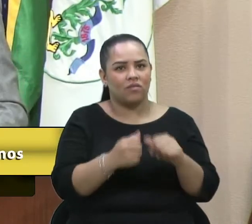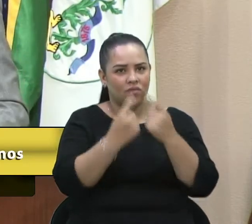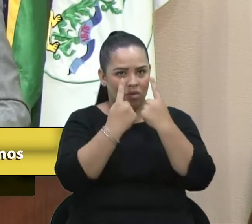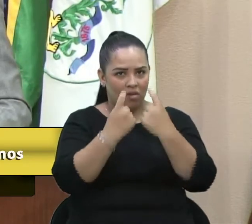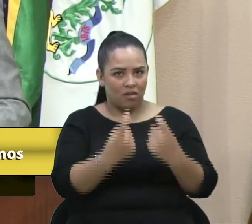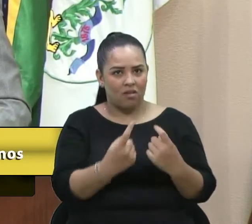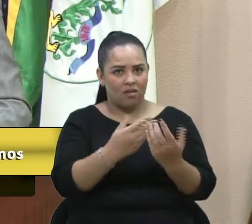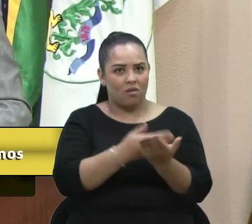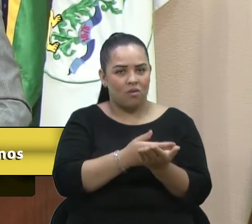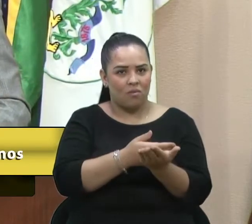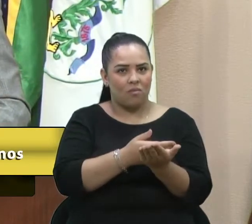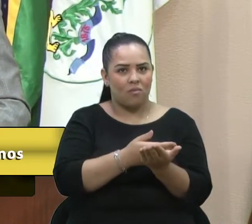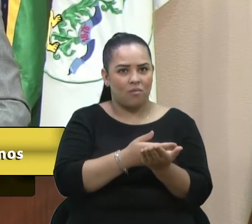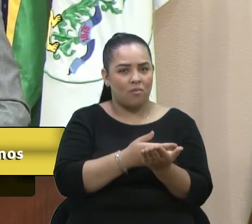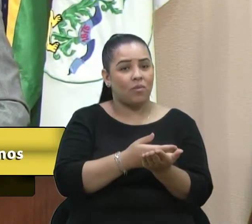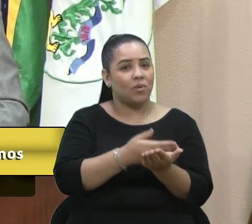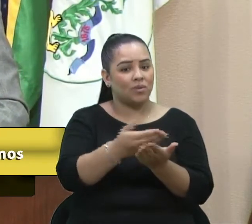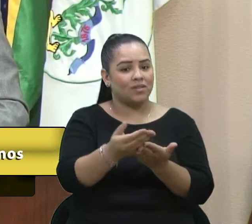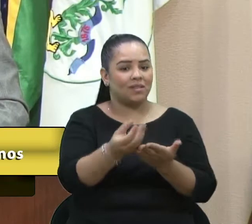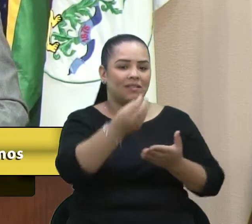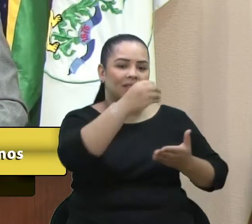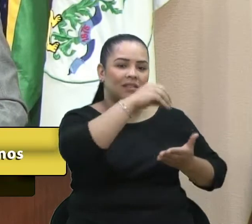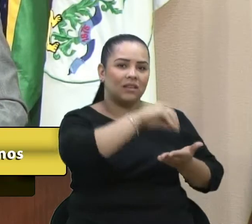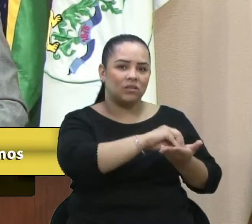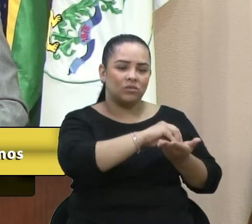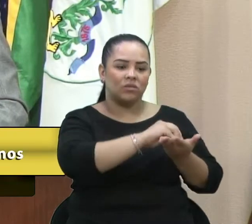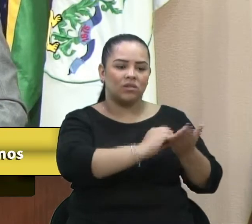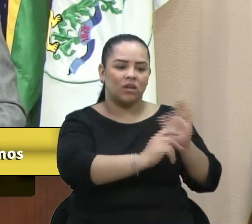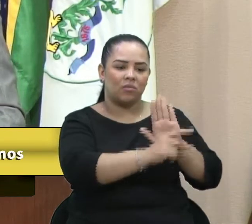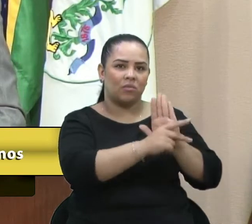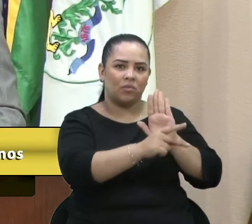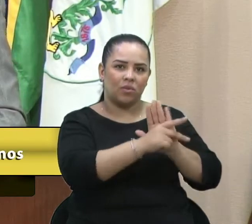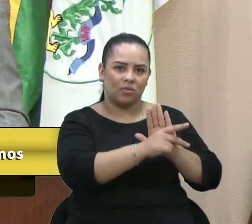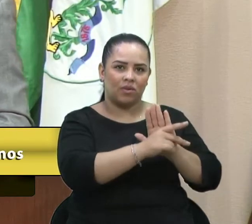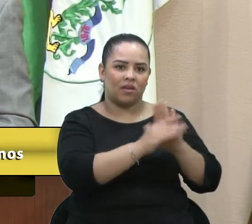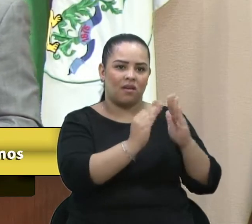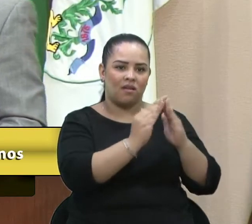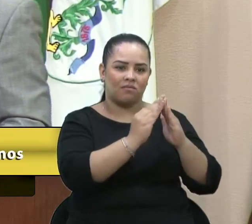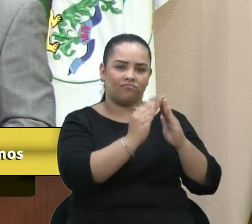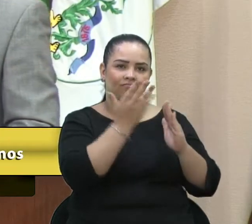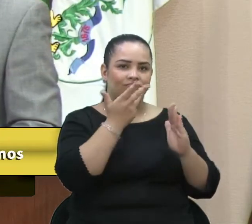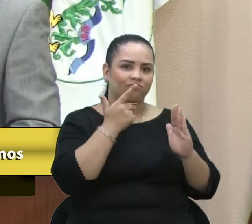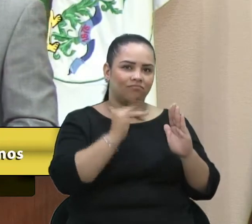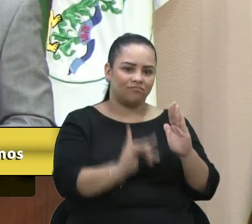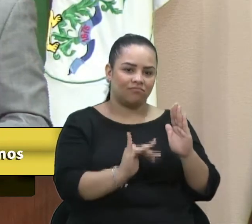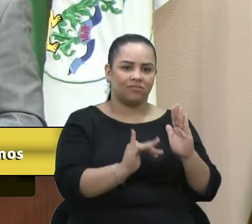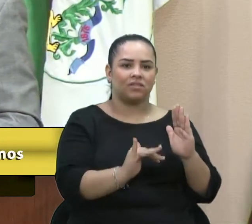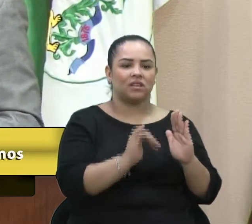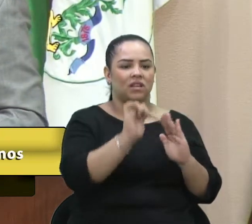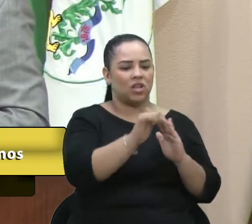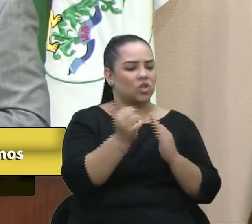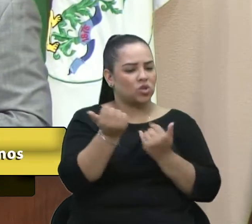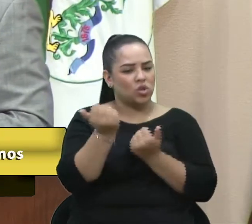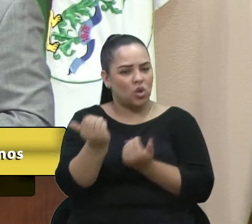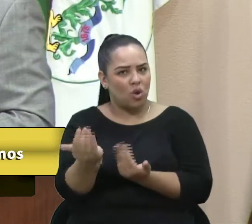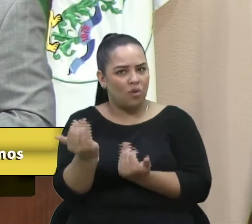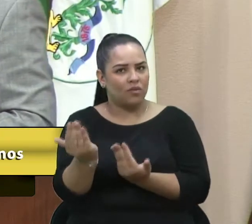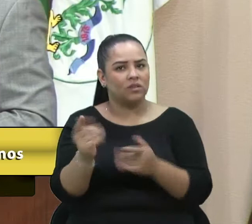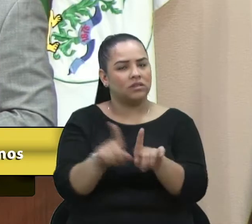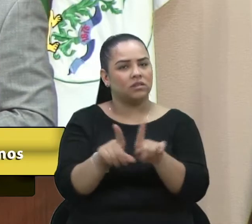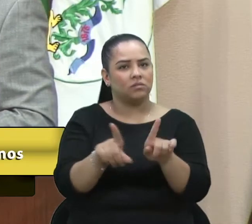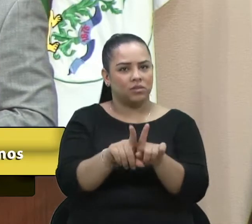iniciam dentro da própria casa daquela criança, daquele adolescente, vereador.